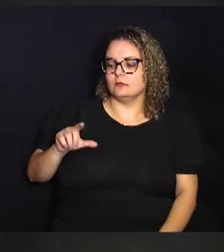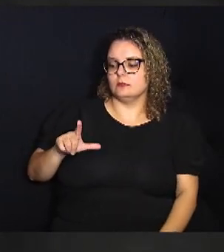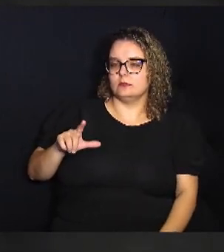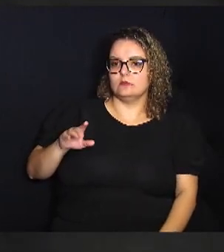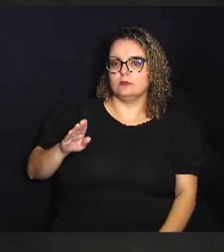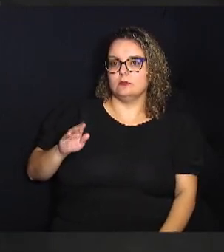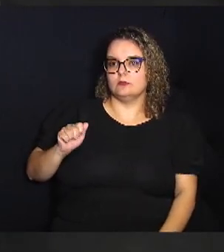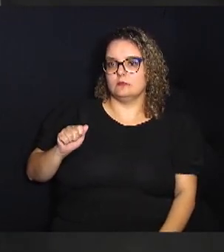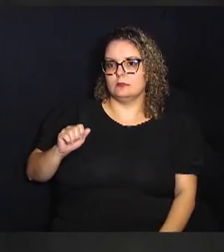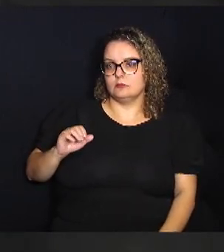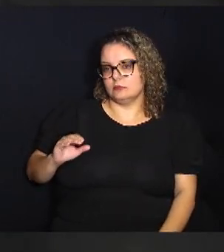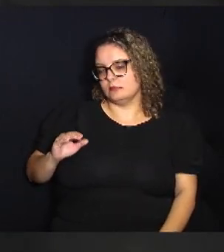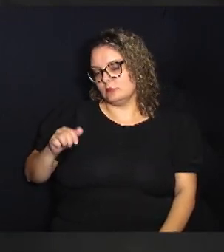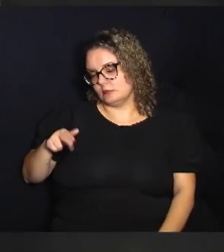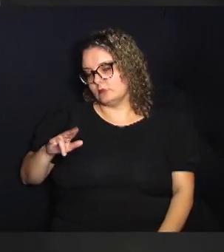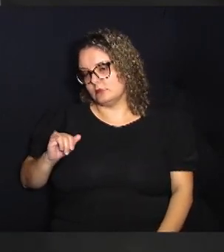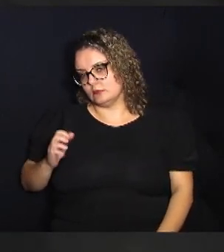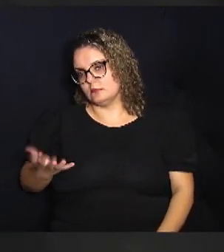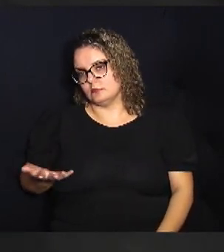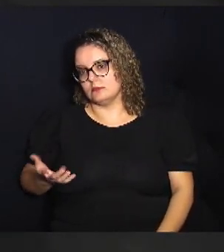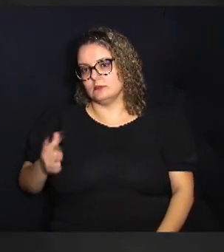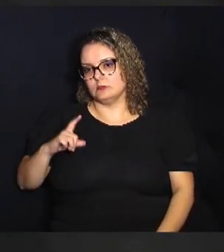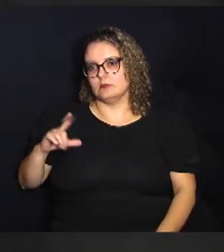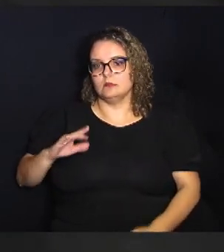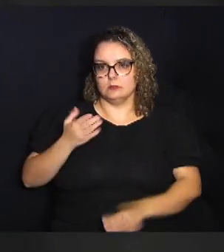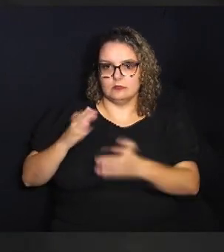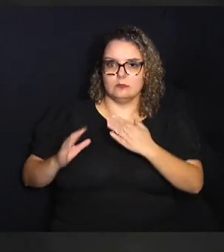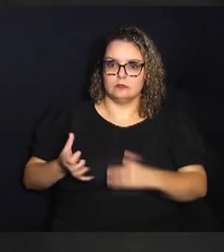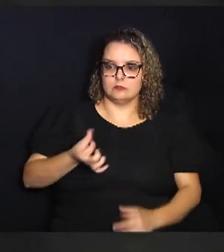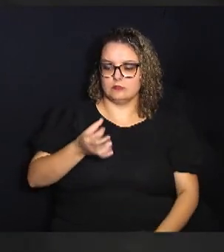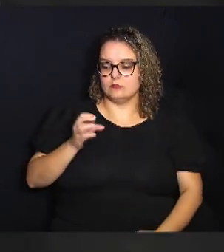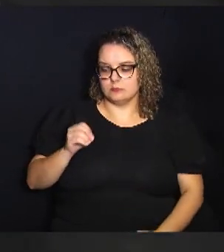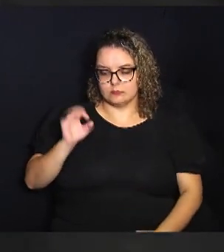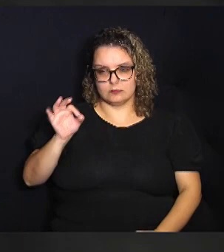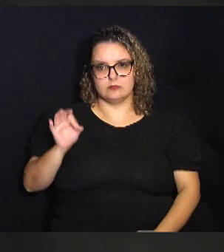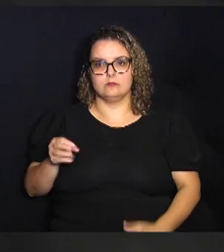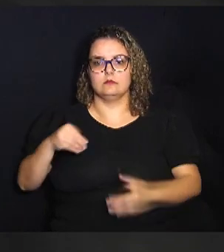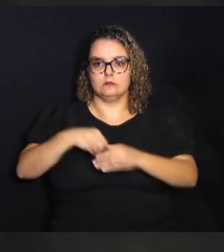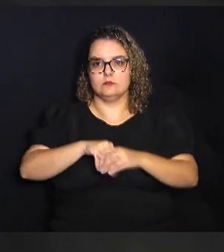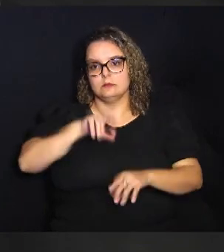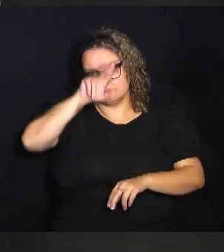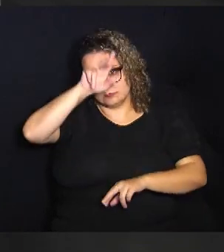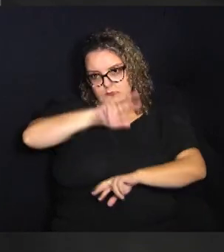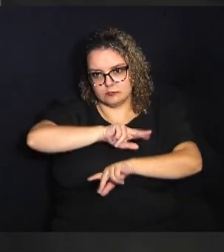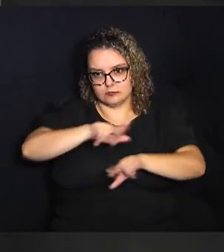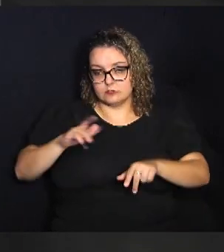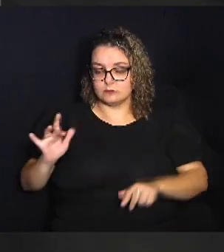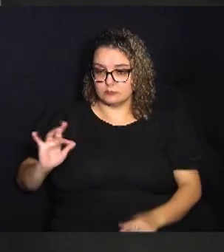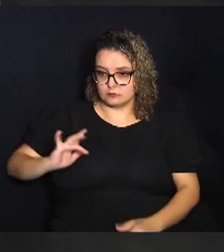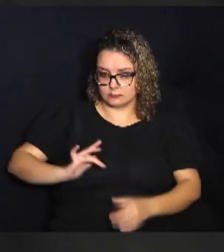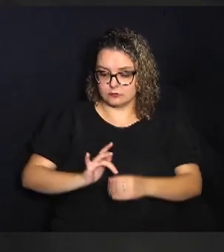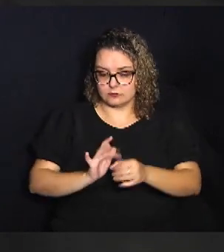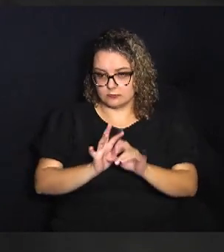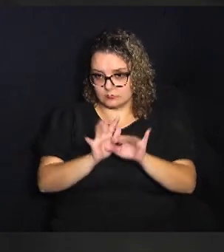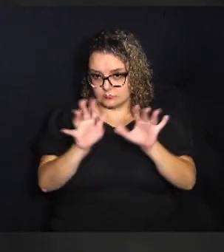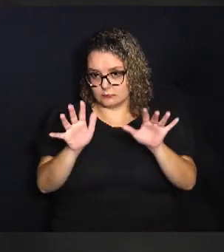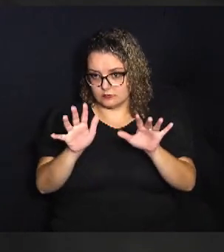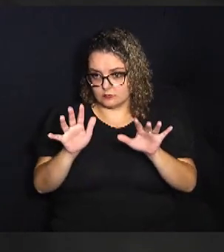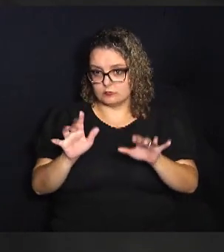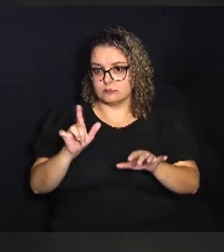uma bactéria ela existe em 60% dos insetos, né? E o mosquito que